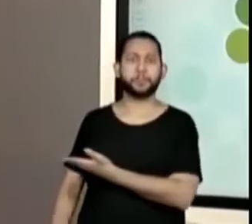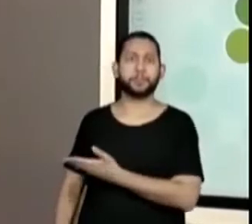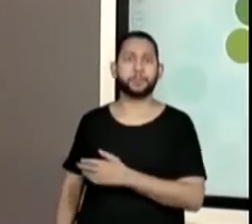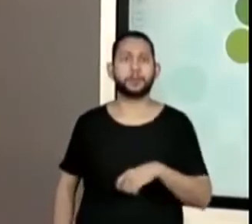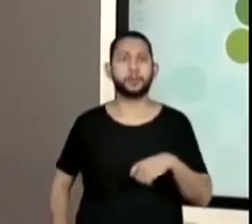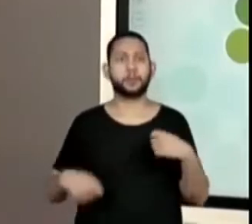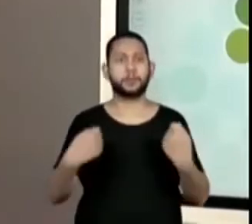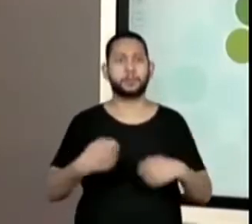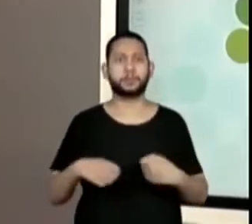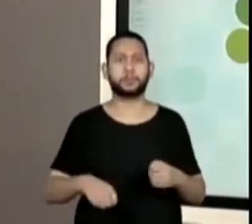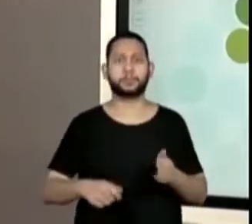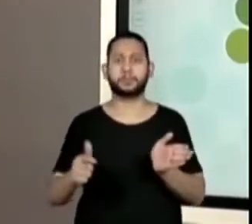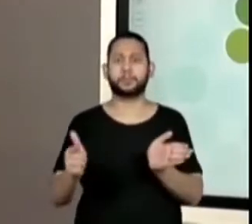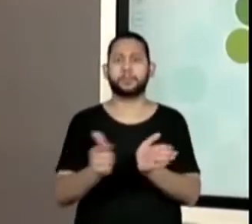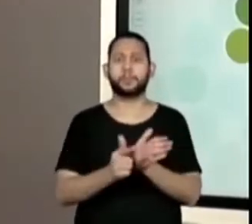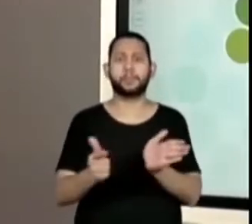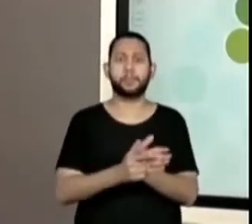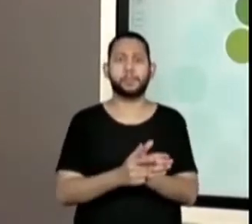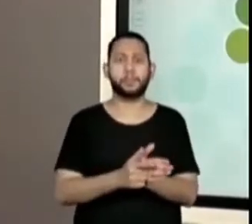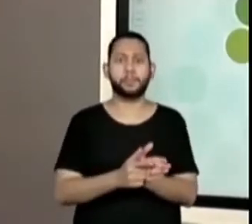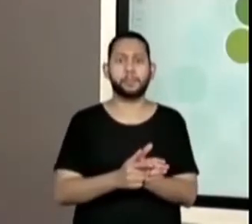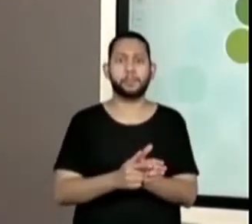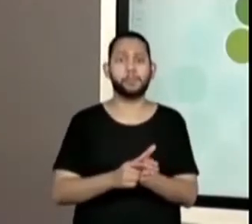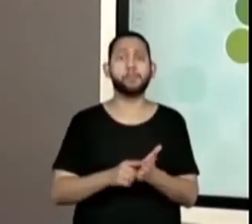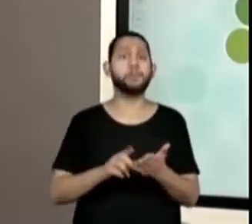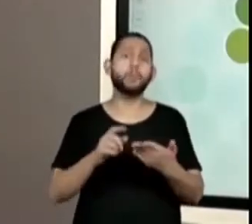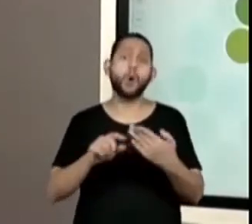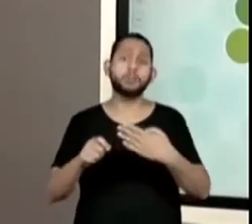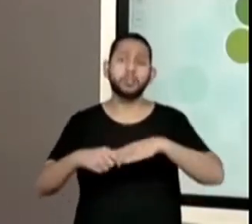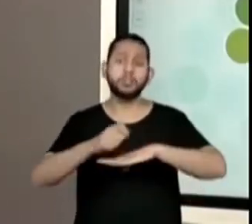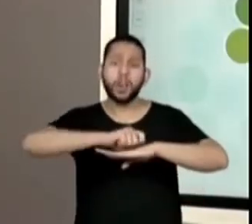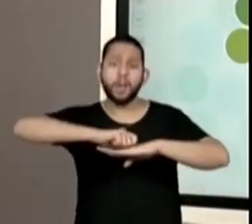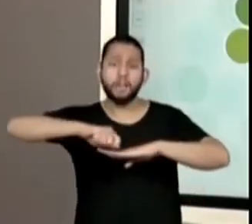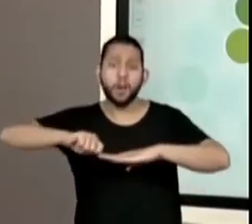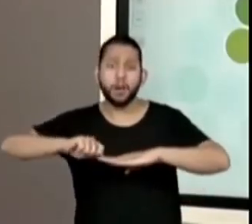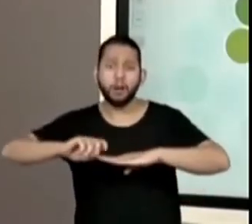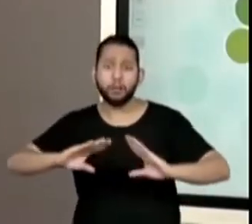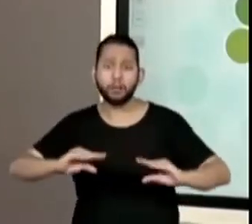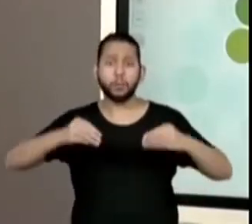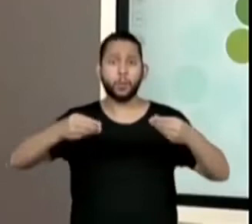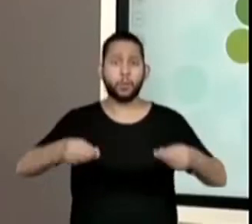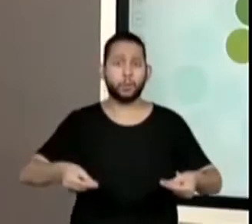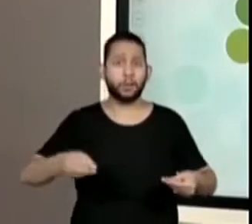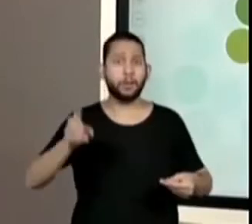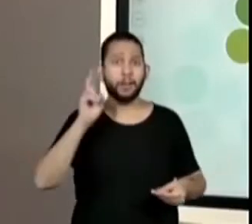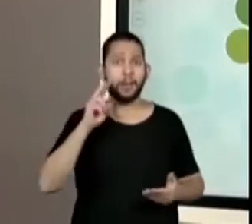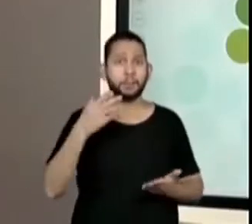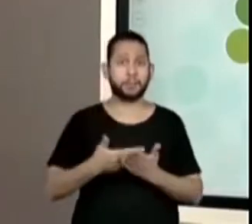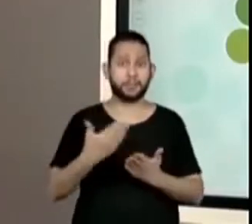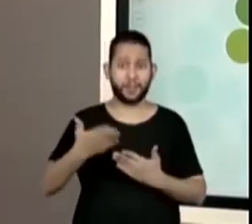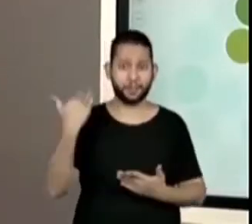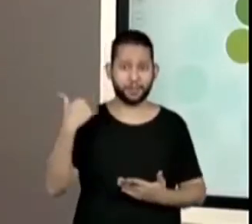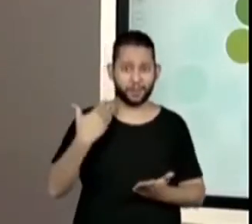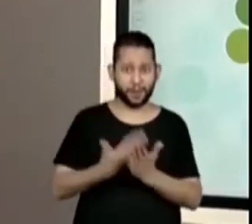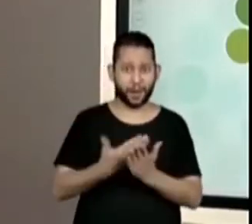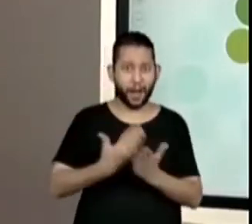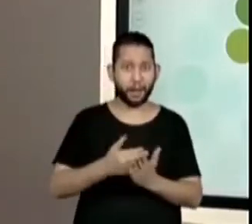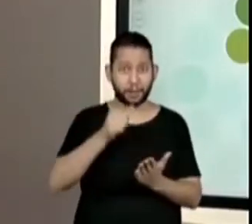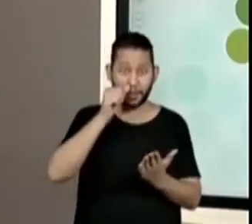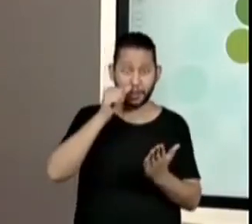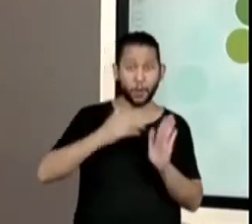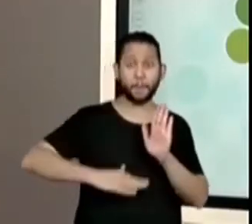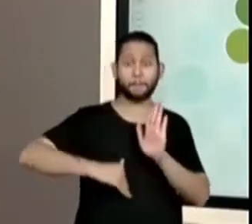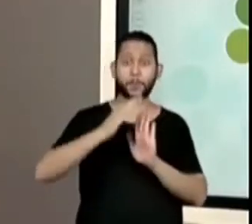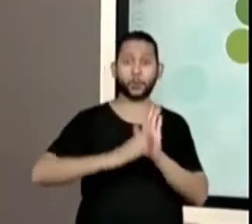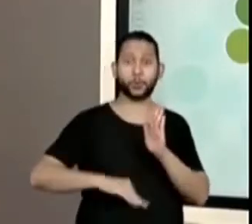de sulfite. Não precisa ser nova. Essa folha de sulfite eu reutilizei daquela aula que nós estávamos estudando metade,